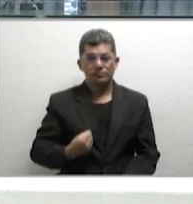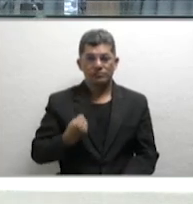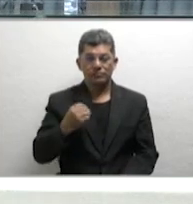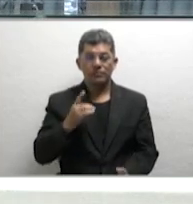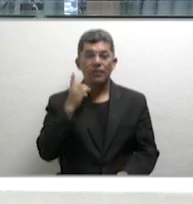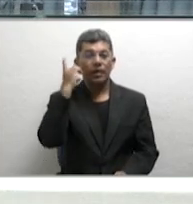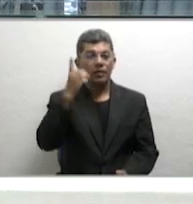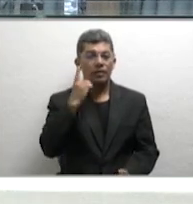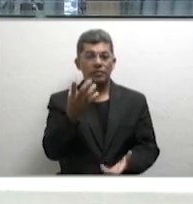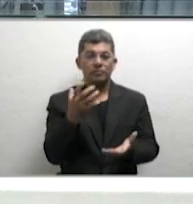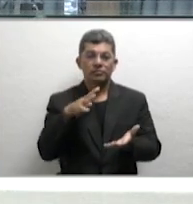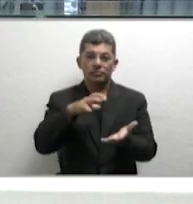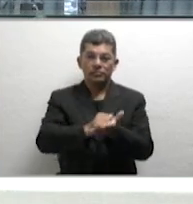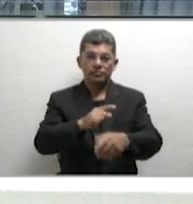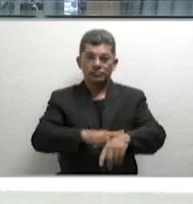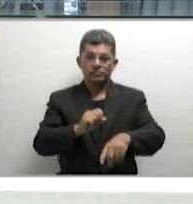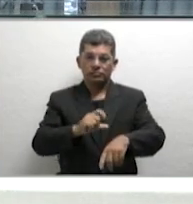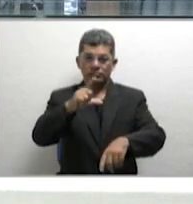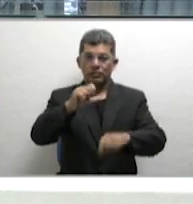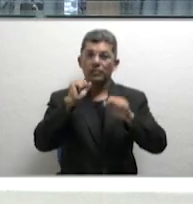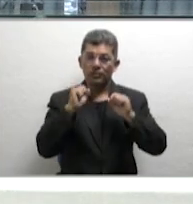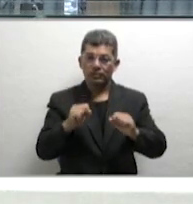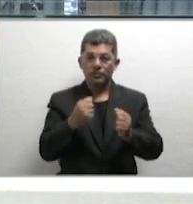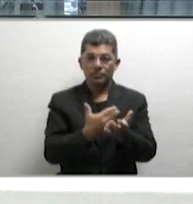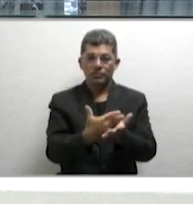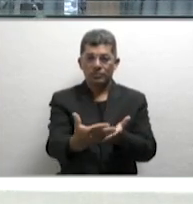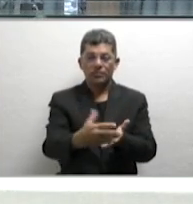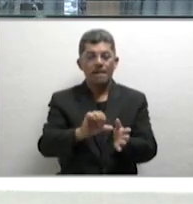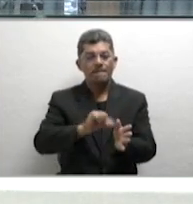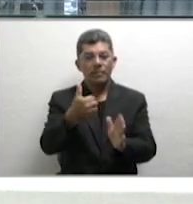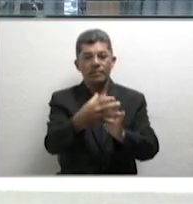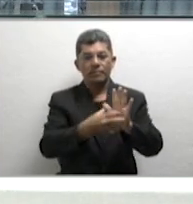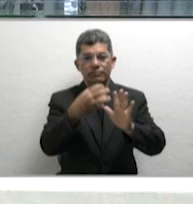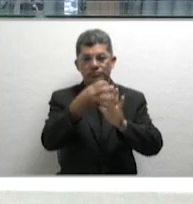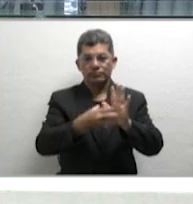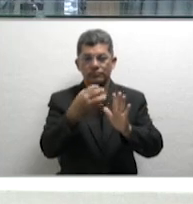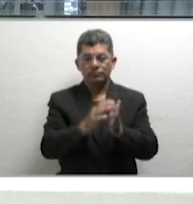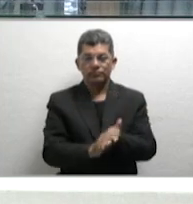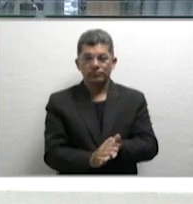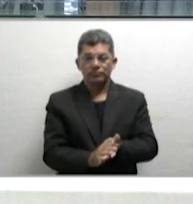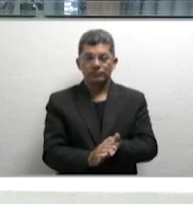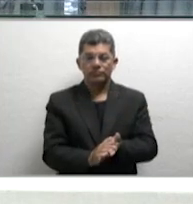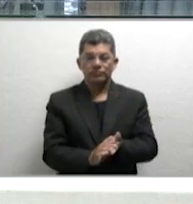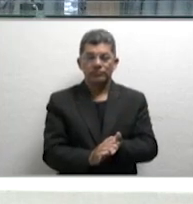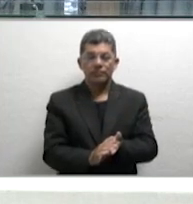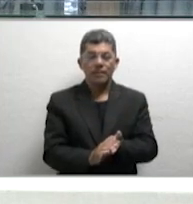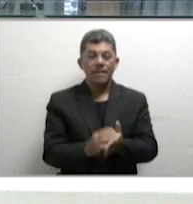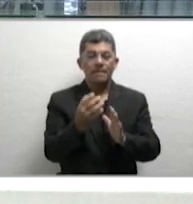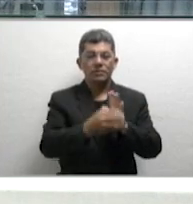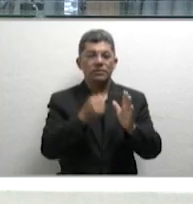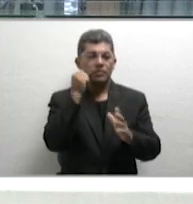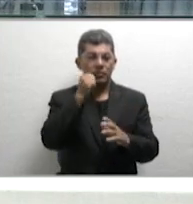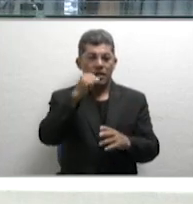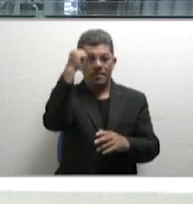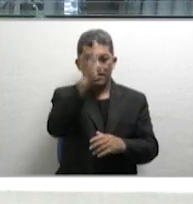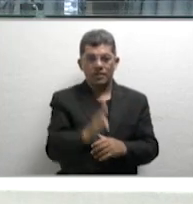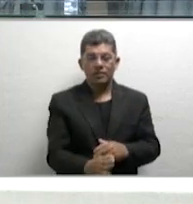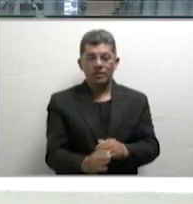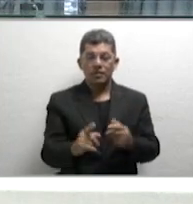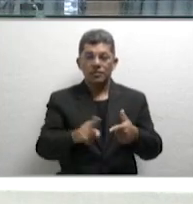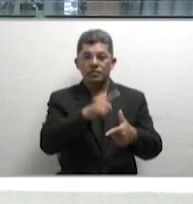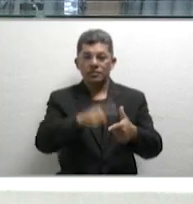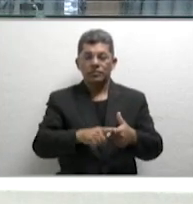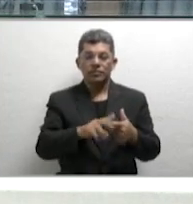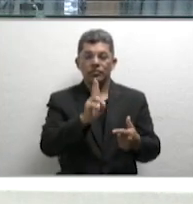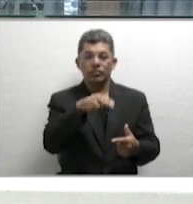que gostariam de se inscrever no grande expediente já podem se inscrever. Primeiro partido inscrito, Partido da Mulher Brasileira. Segundo partido,